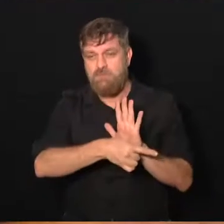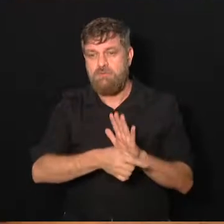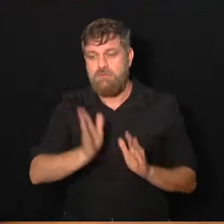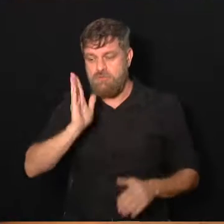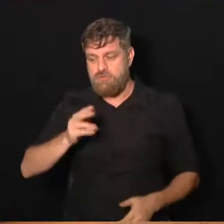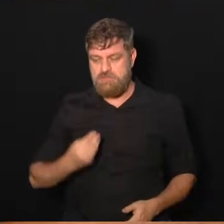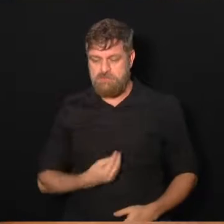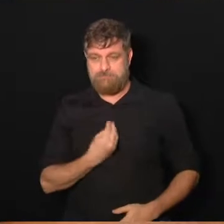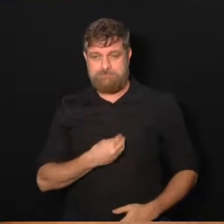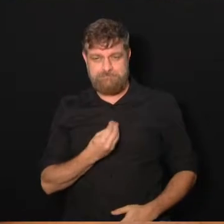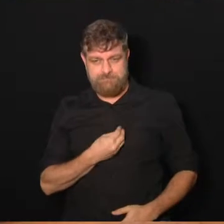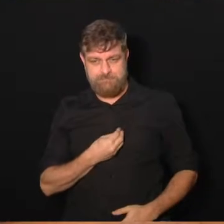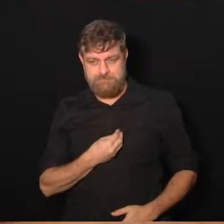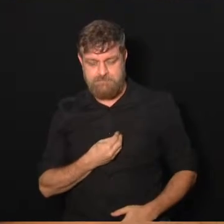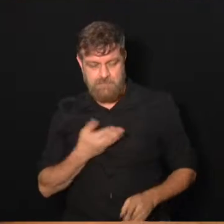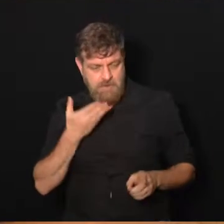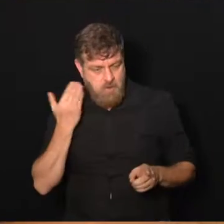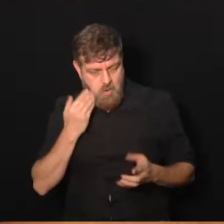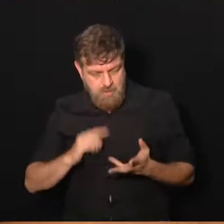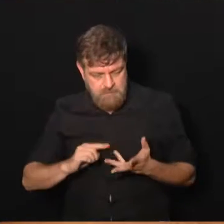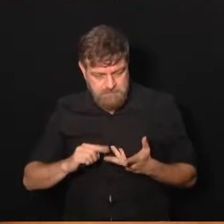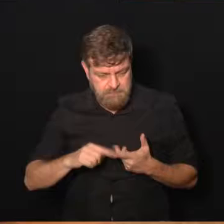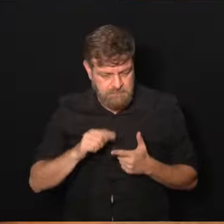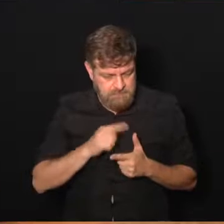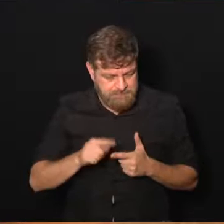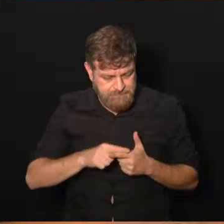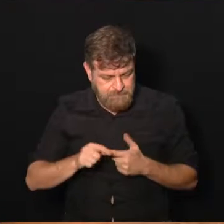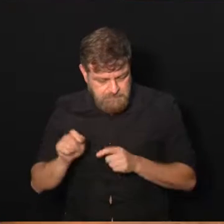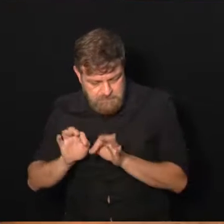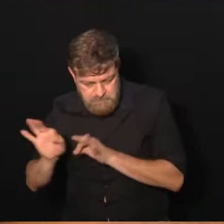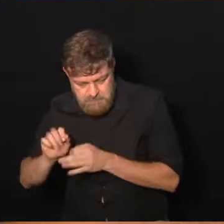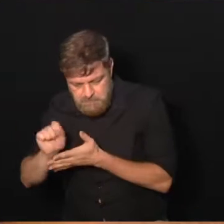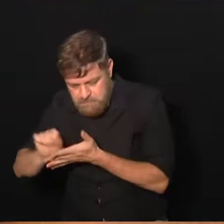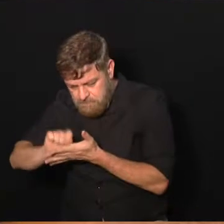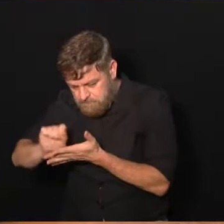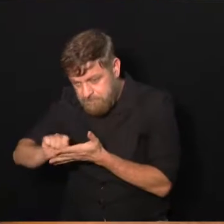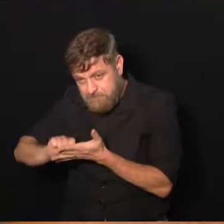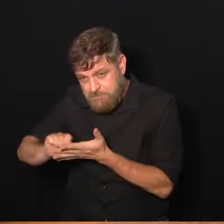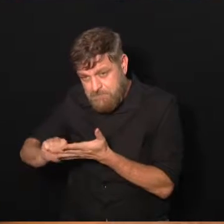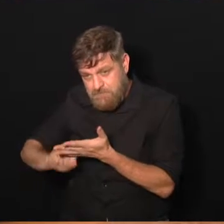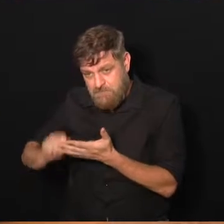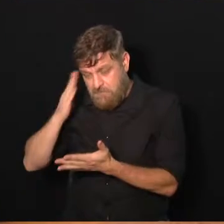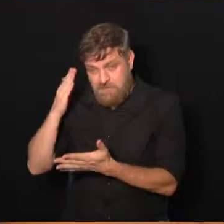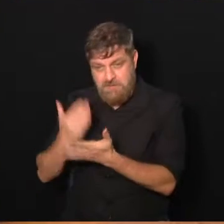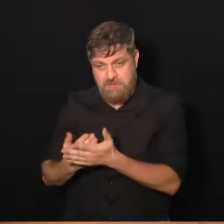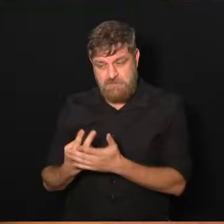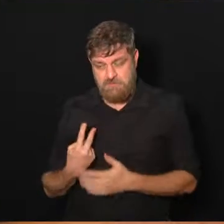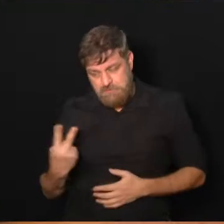para buscar as questões de estar elaborando esse projeto de lei. Eu tenho certeza que a